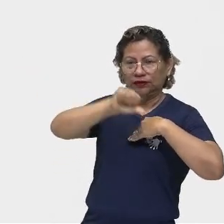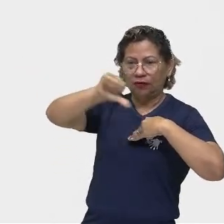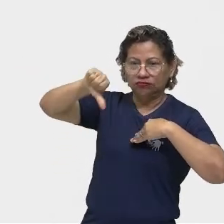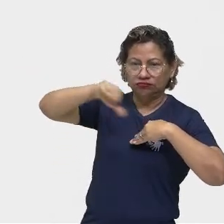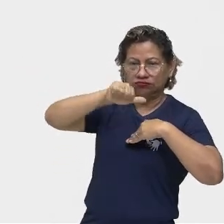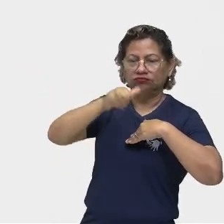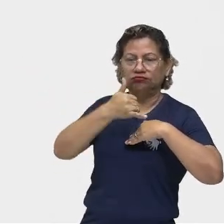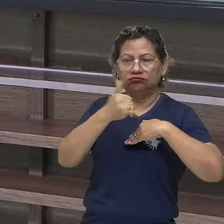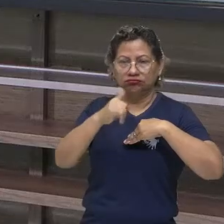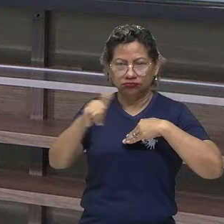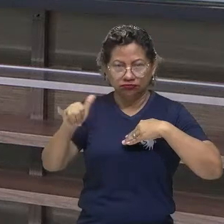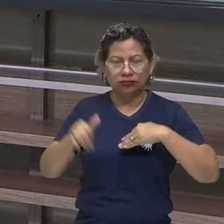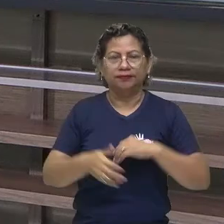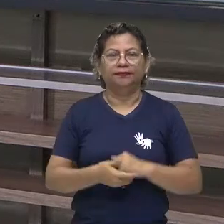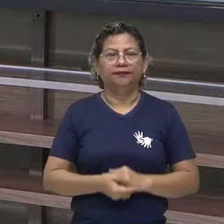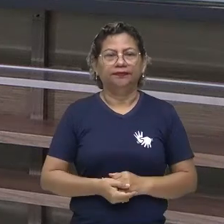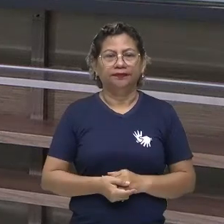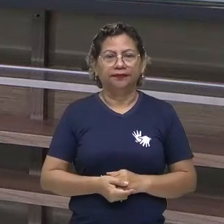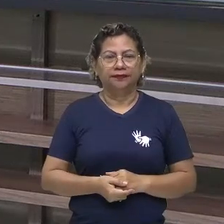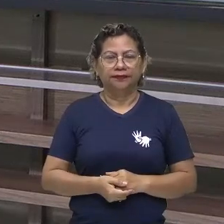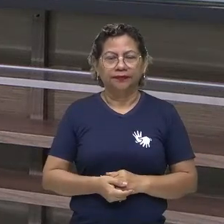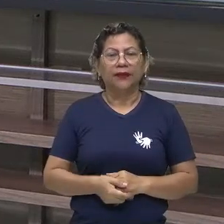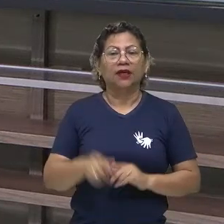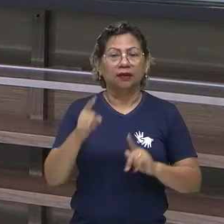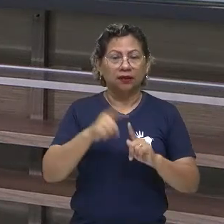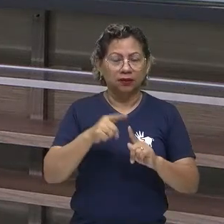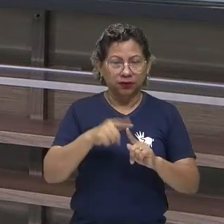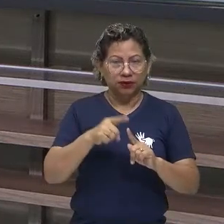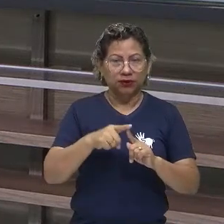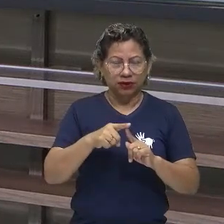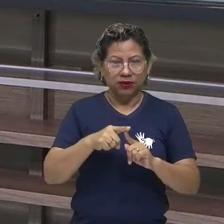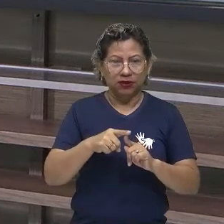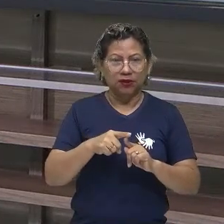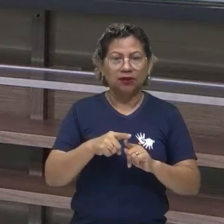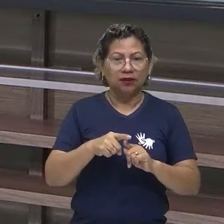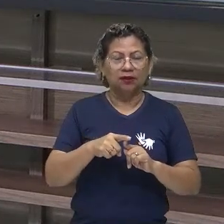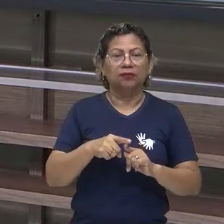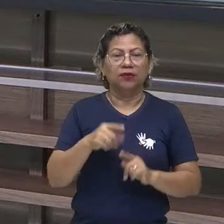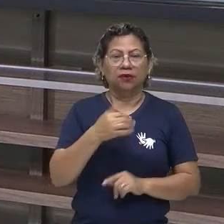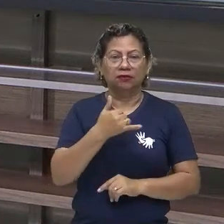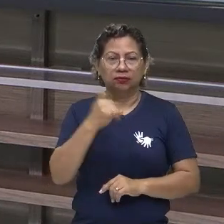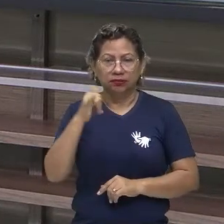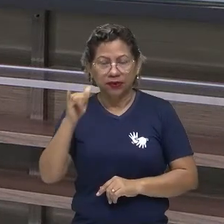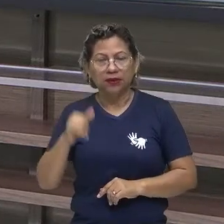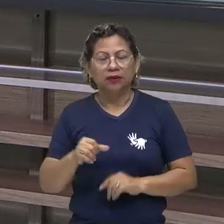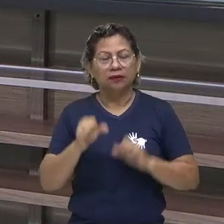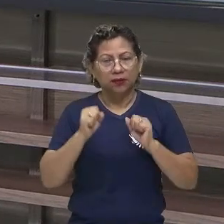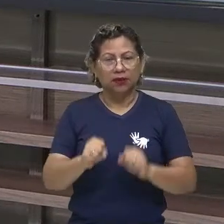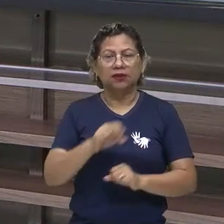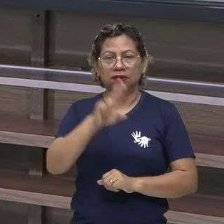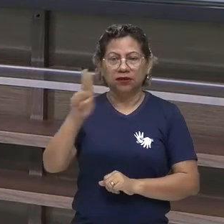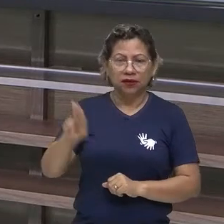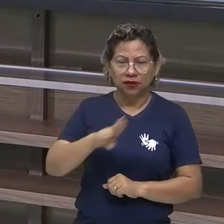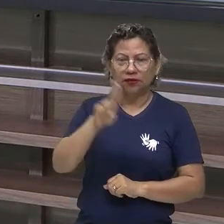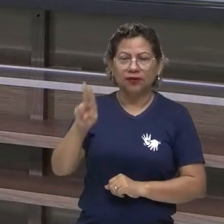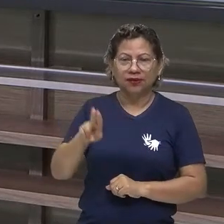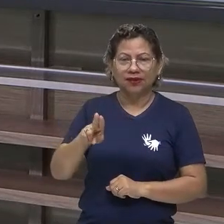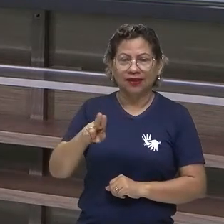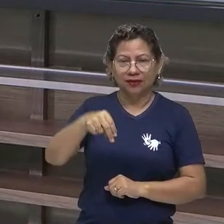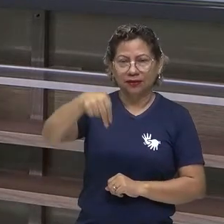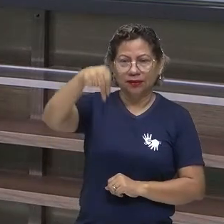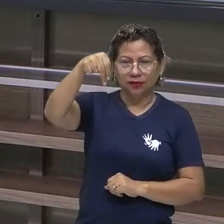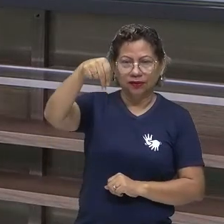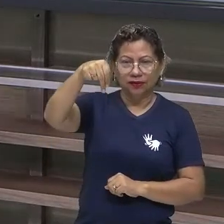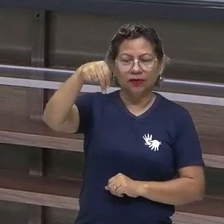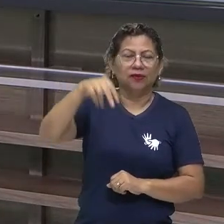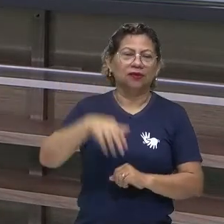em energia elétrica. Esse é um tipo de energia que também pode ser utilizado na nossa região, né? Não sei se vocês já observaram